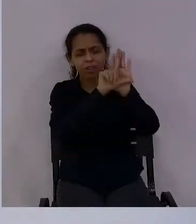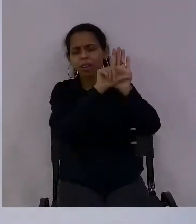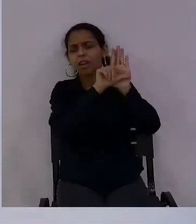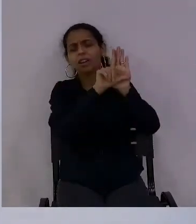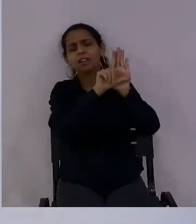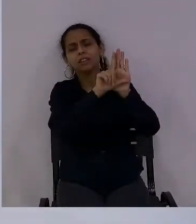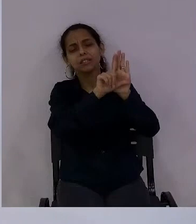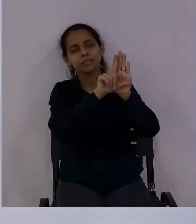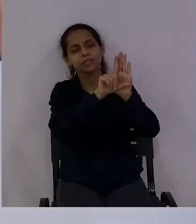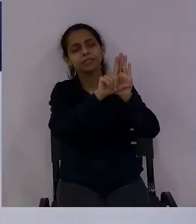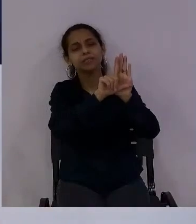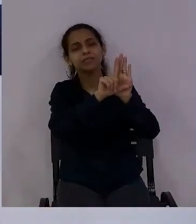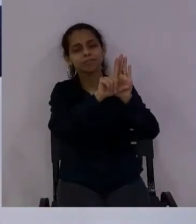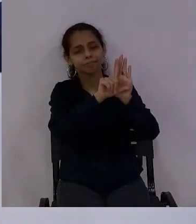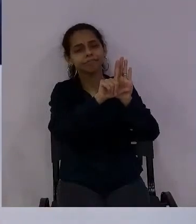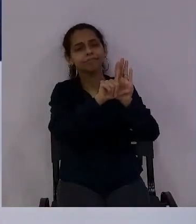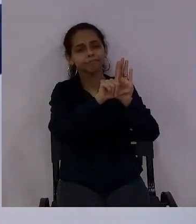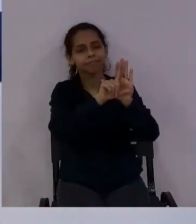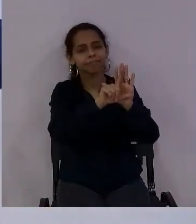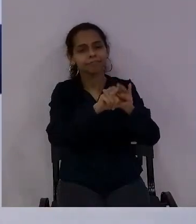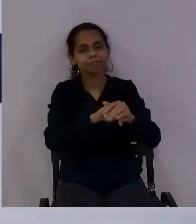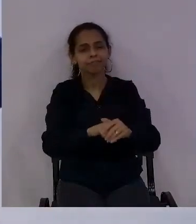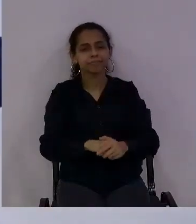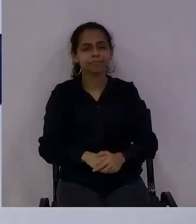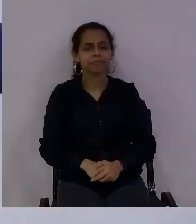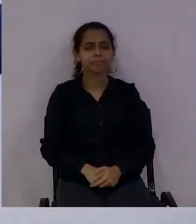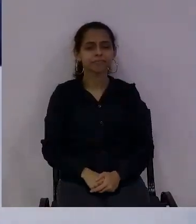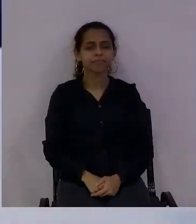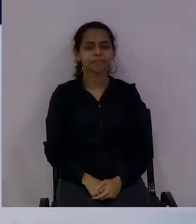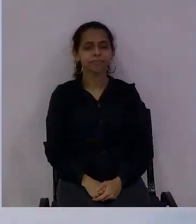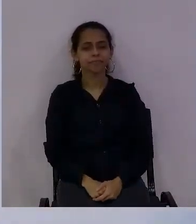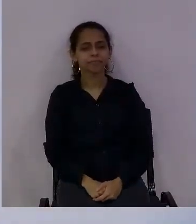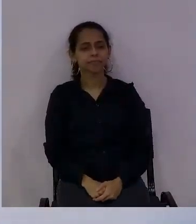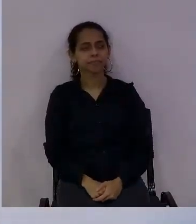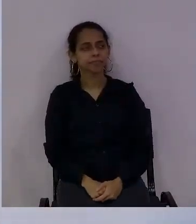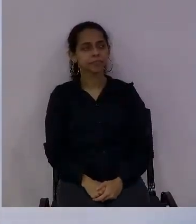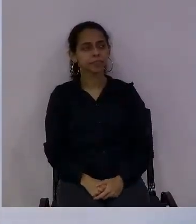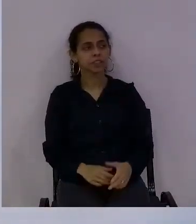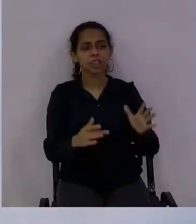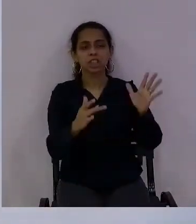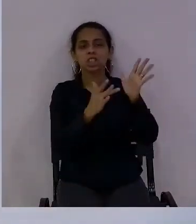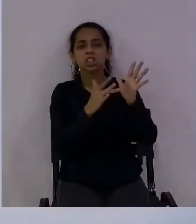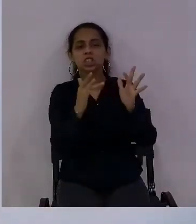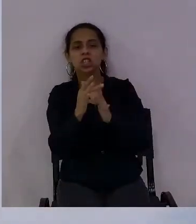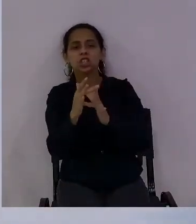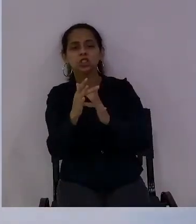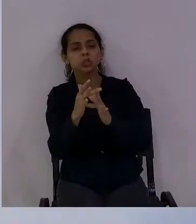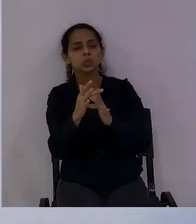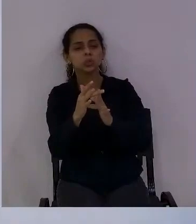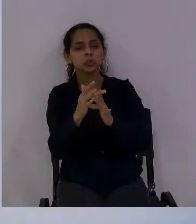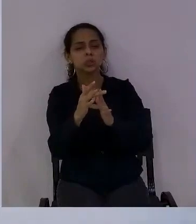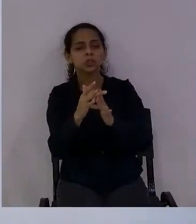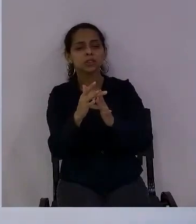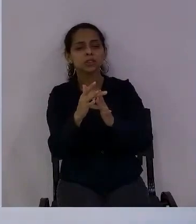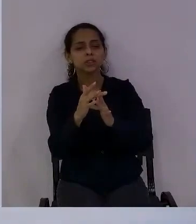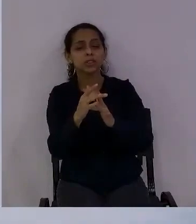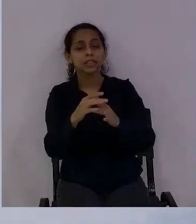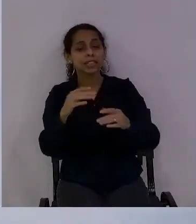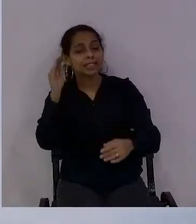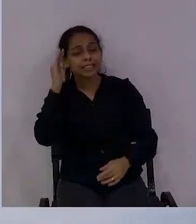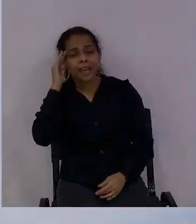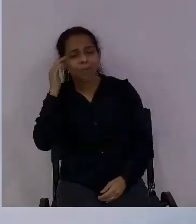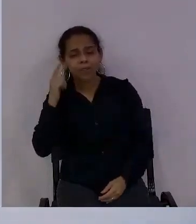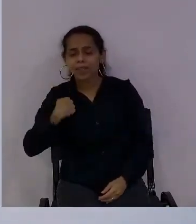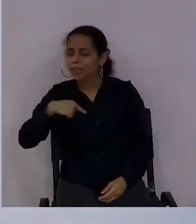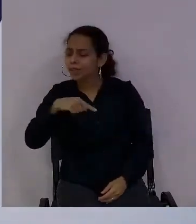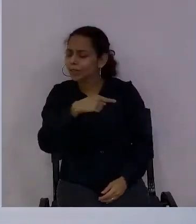de fase. Pegar o controle, assumir as rédeas da coisa e falar, dá aqui, porque vocês não têm condições de fazer, vocês não conseguem cumprir,